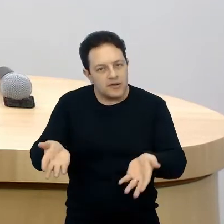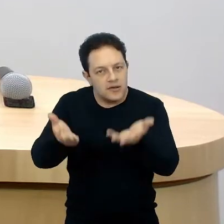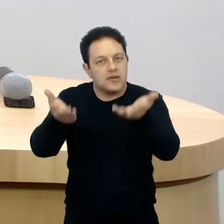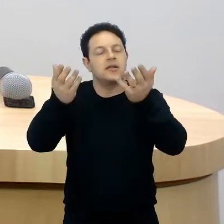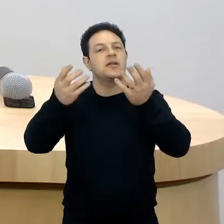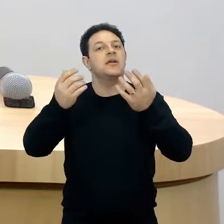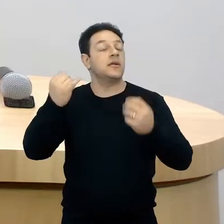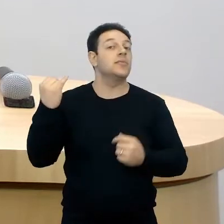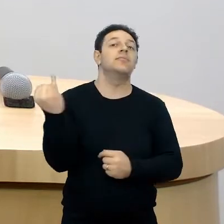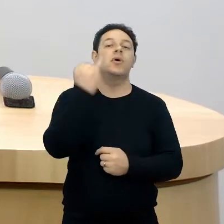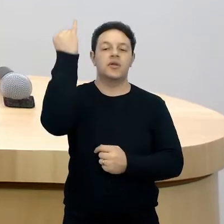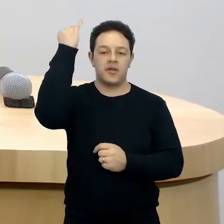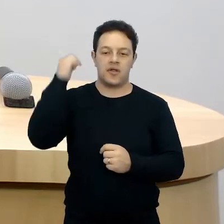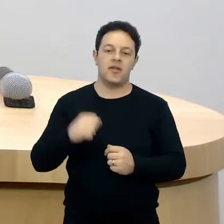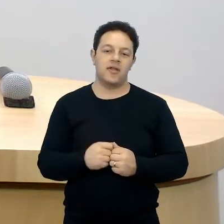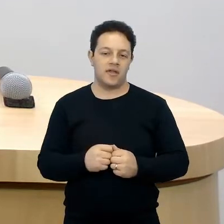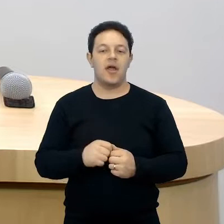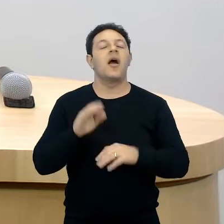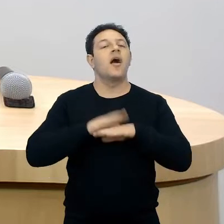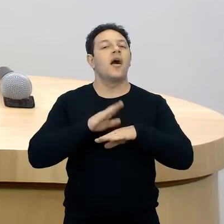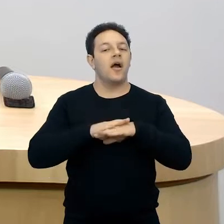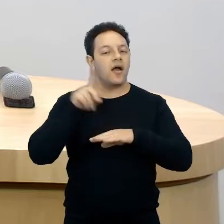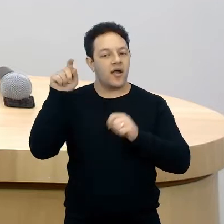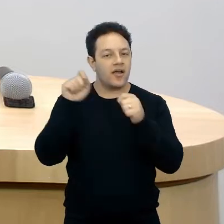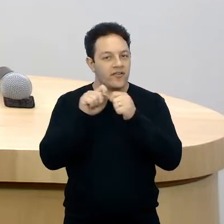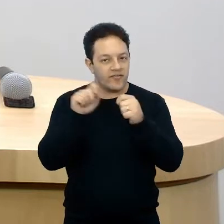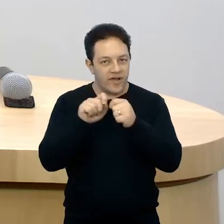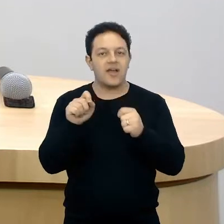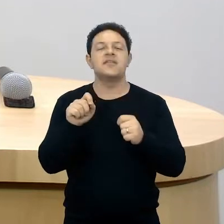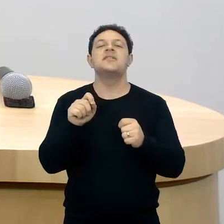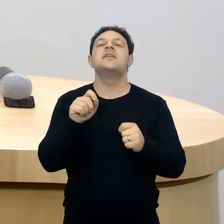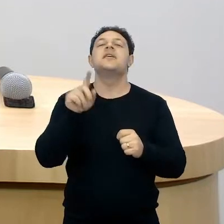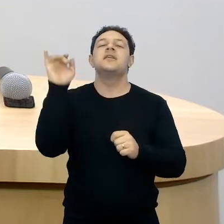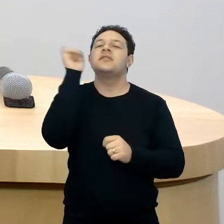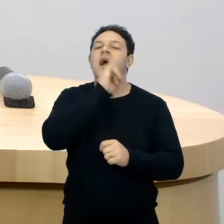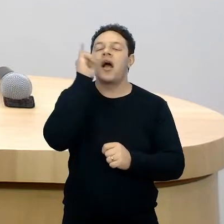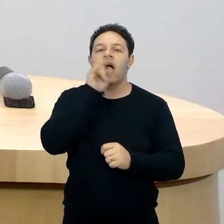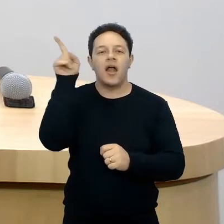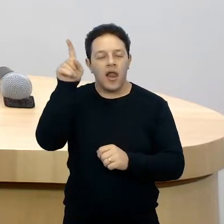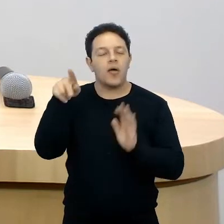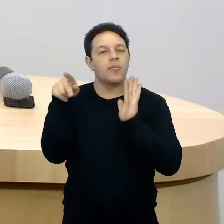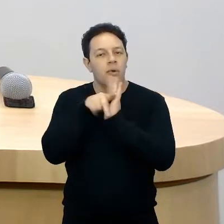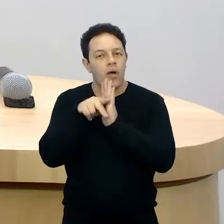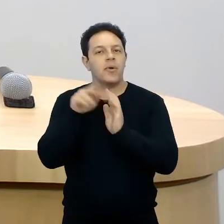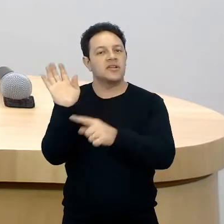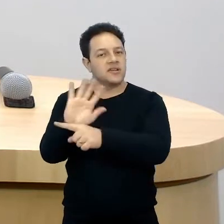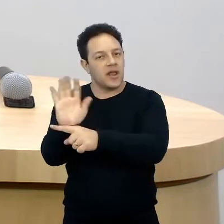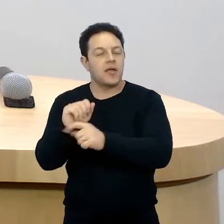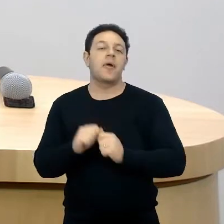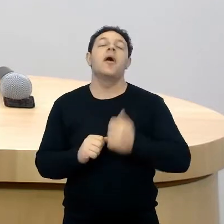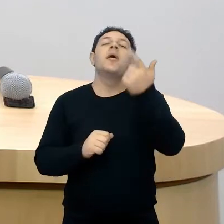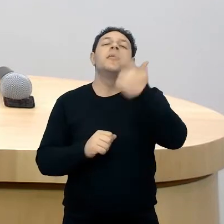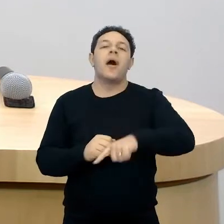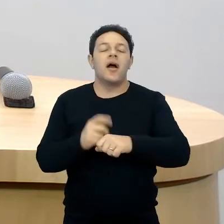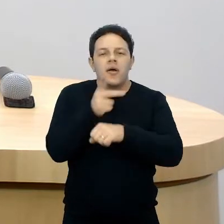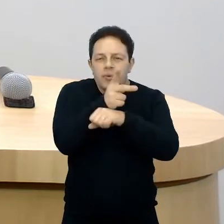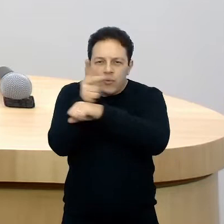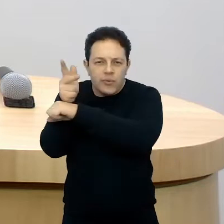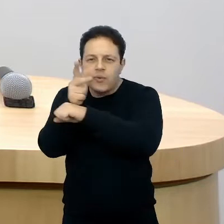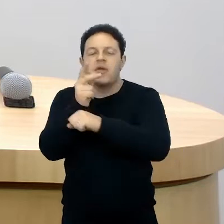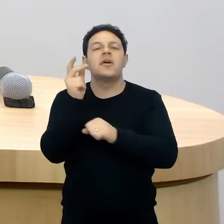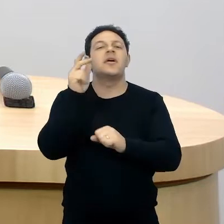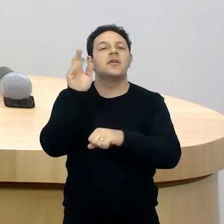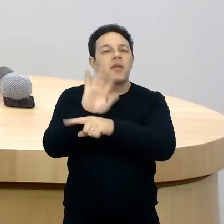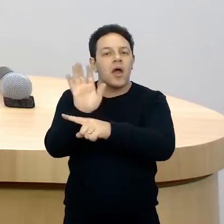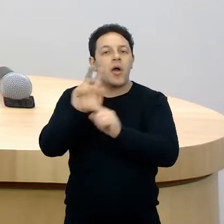para que a RAI produza grandes obras do cinema italiano, ou a produção francesa,